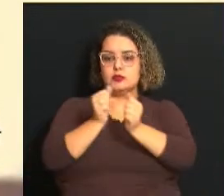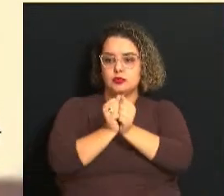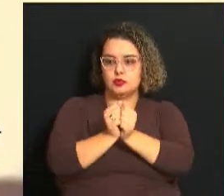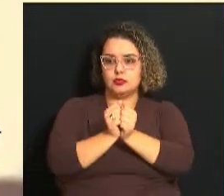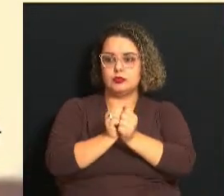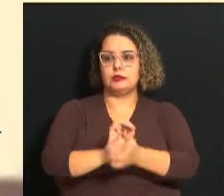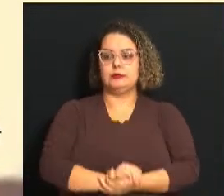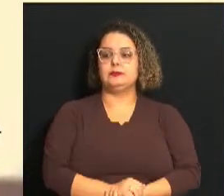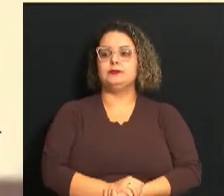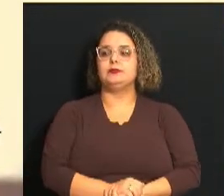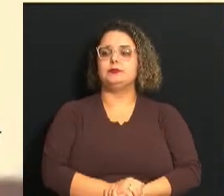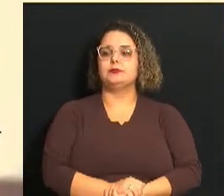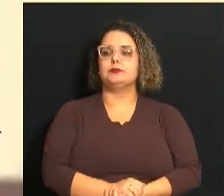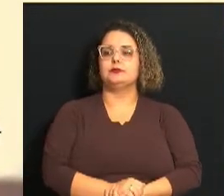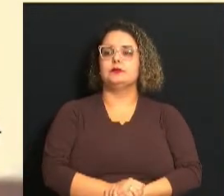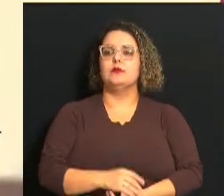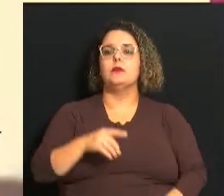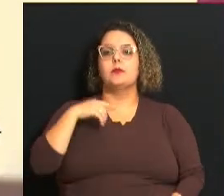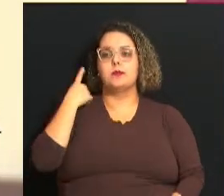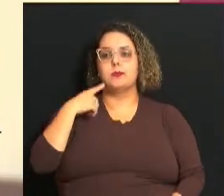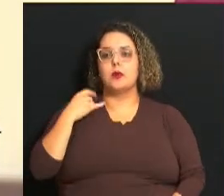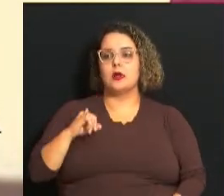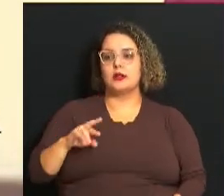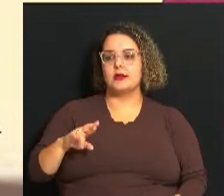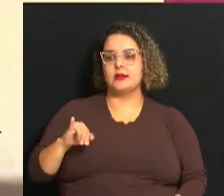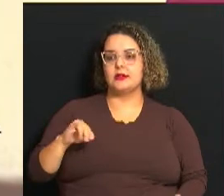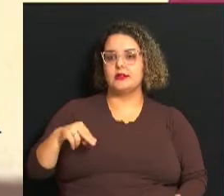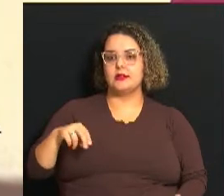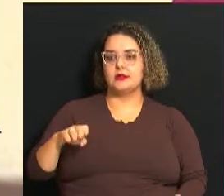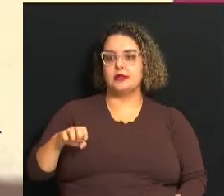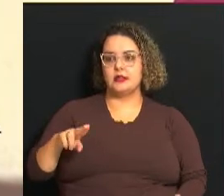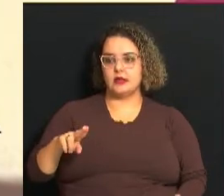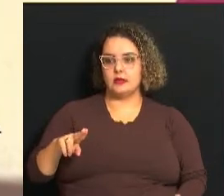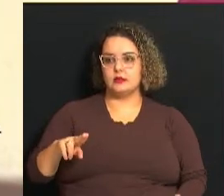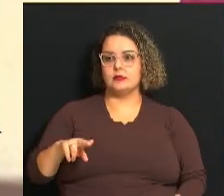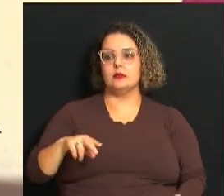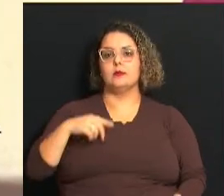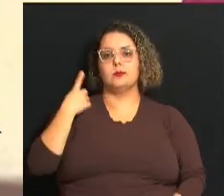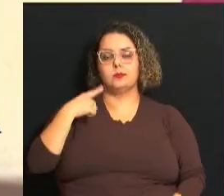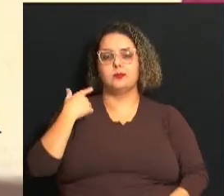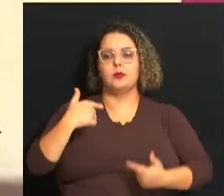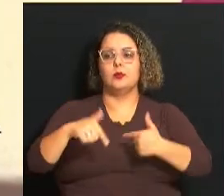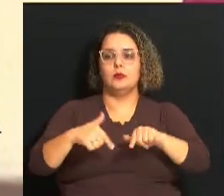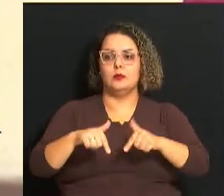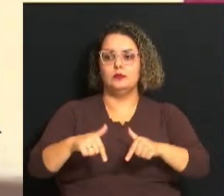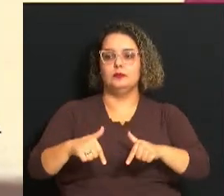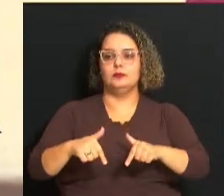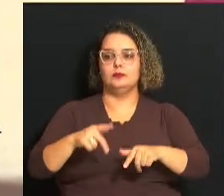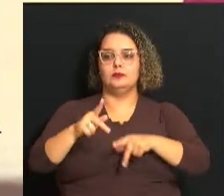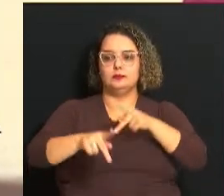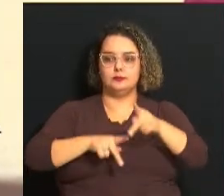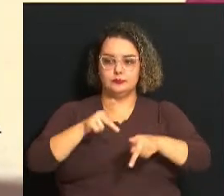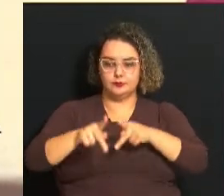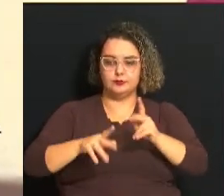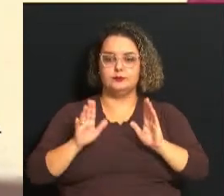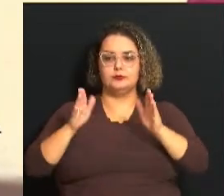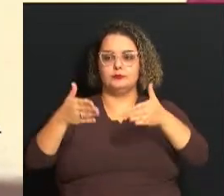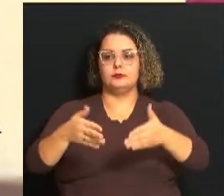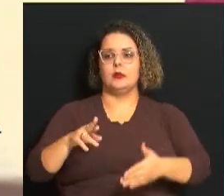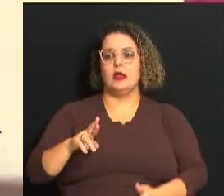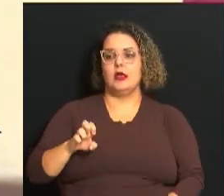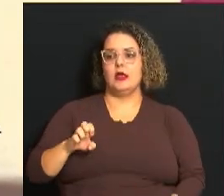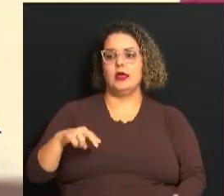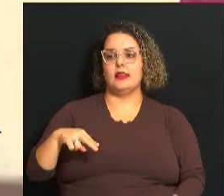quero citar aqui o advogado Irineu Ramos que advogado trabalhista advogado Popular ligado à renap